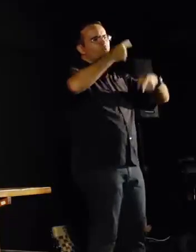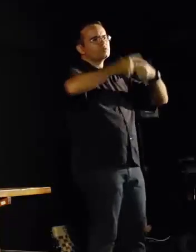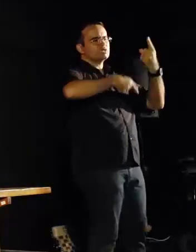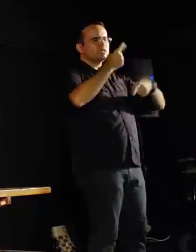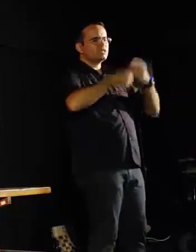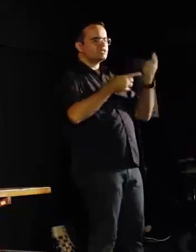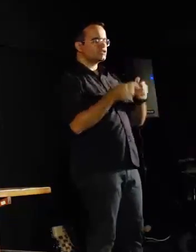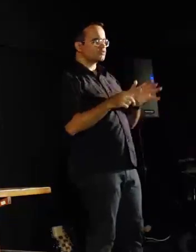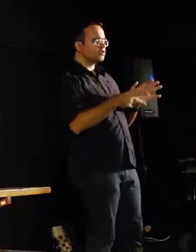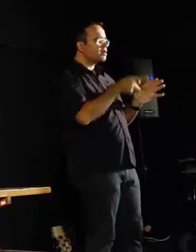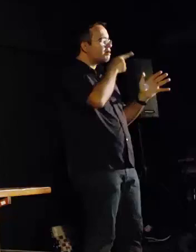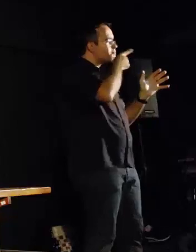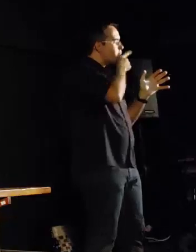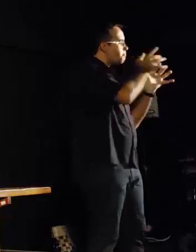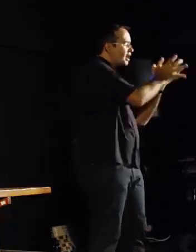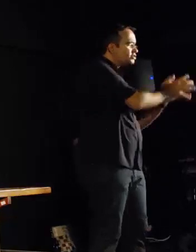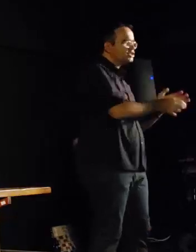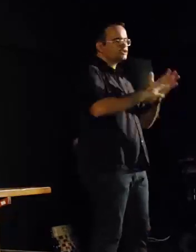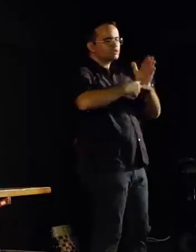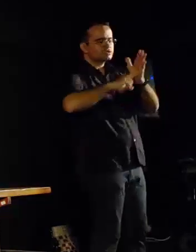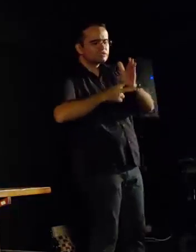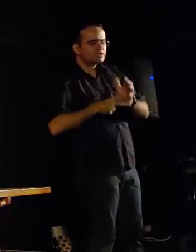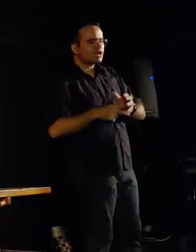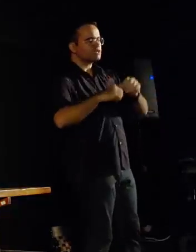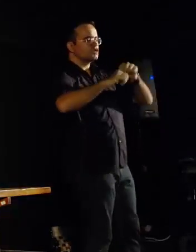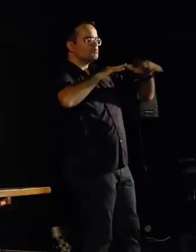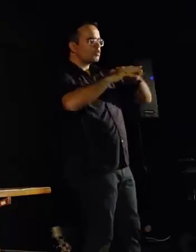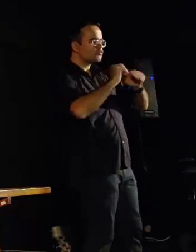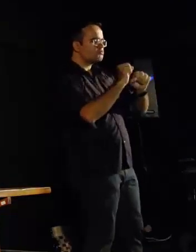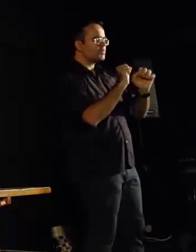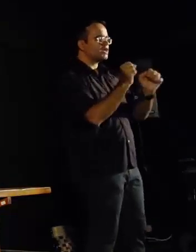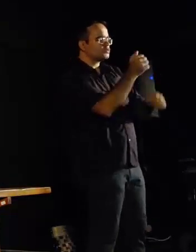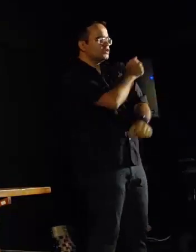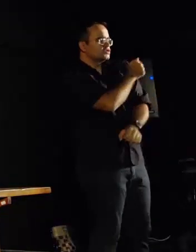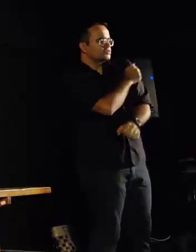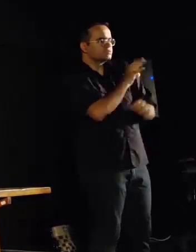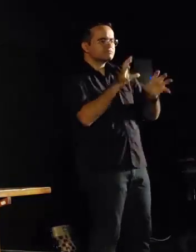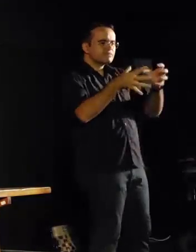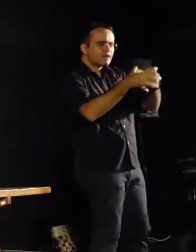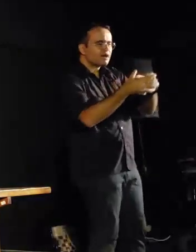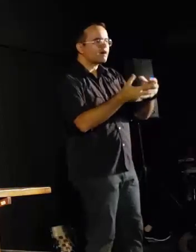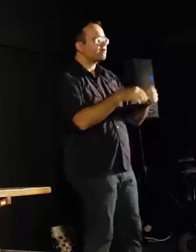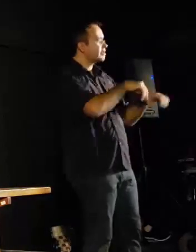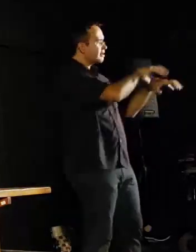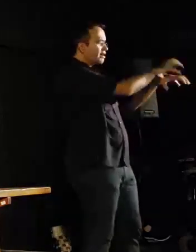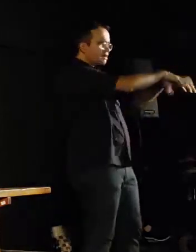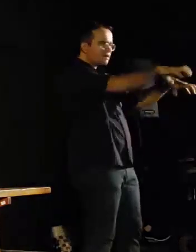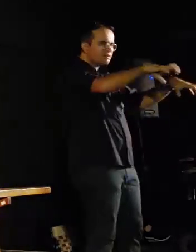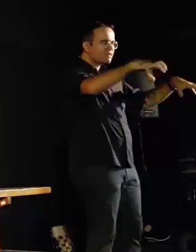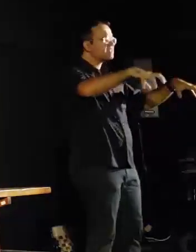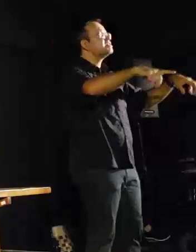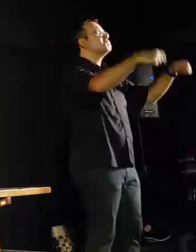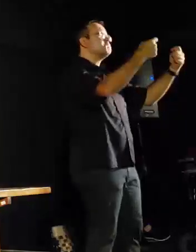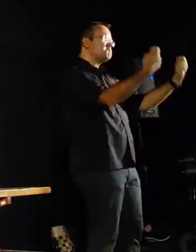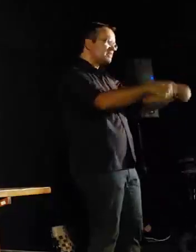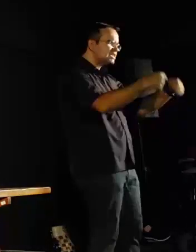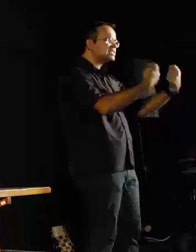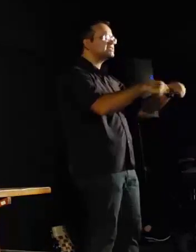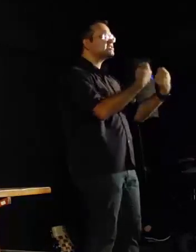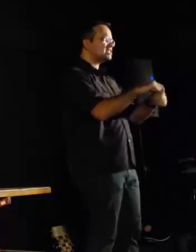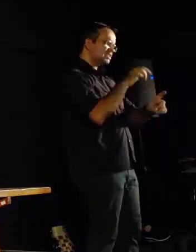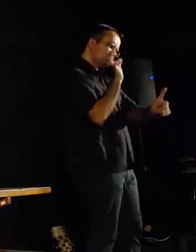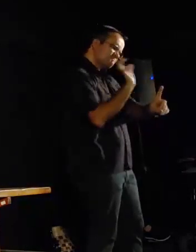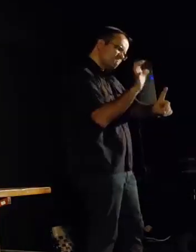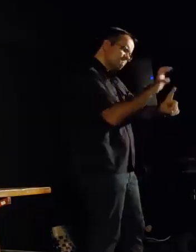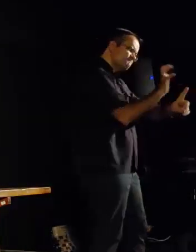corporificados como partido, como sindicato, como os movimentos estudantis, que são instituições que vão precisar necessariamente ser